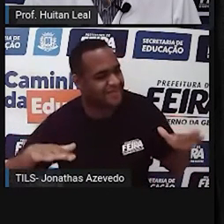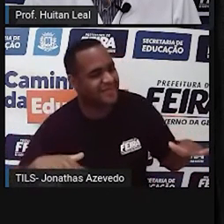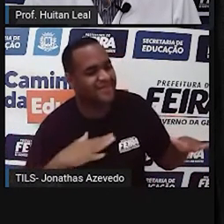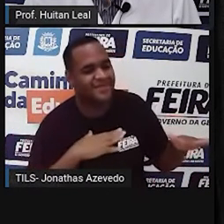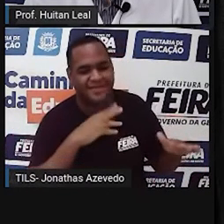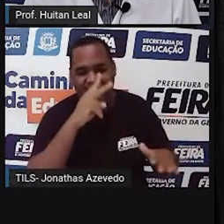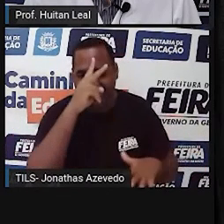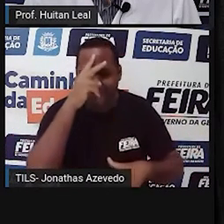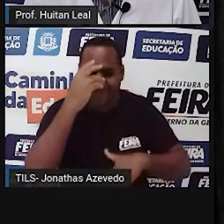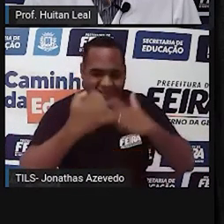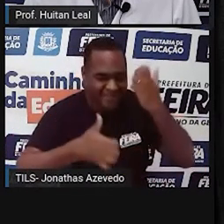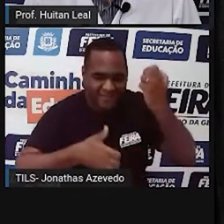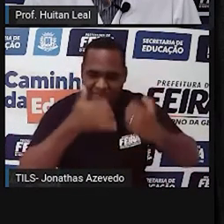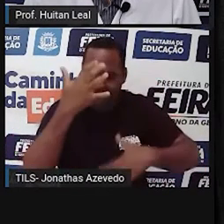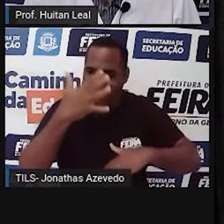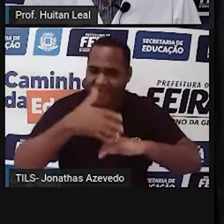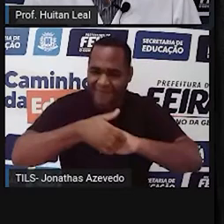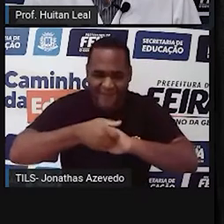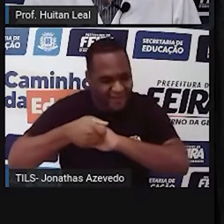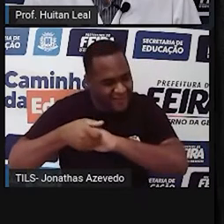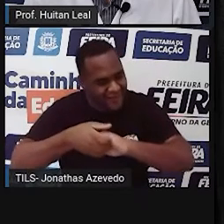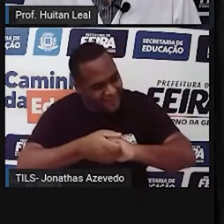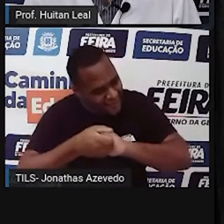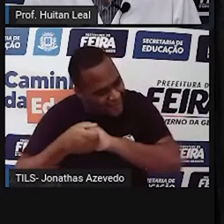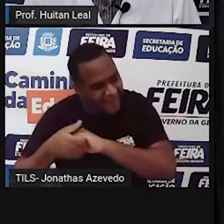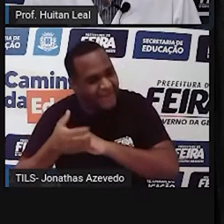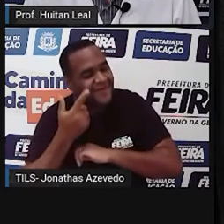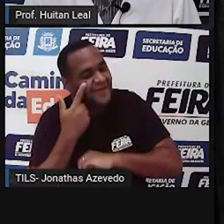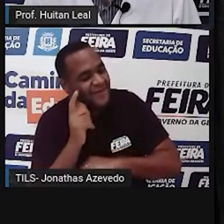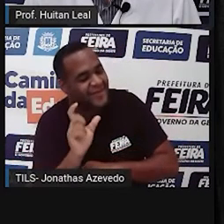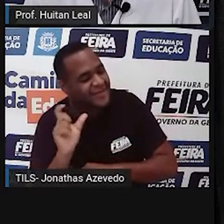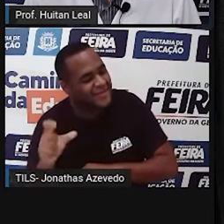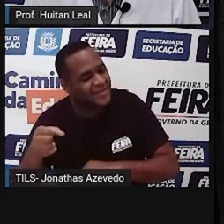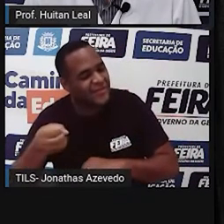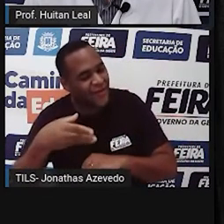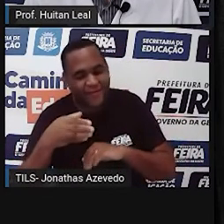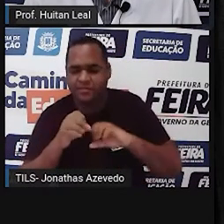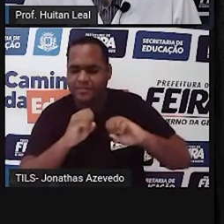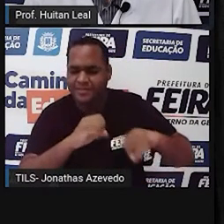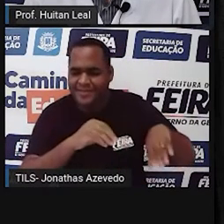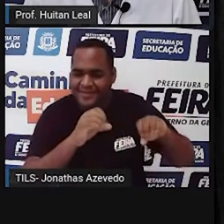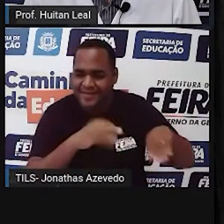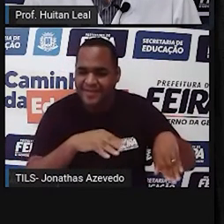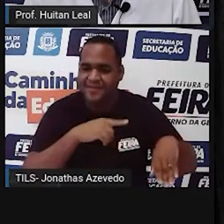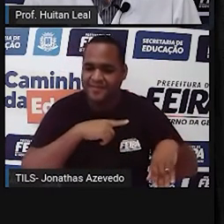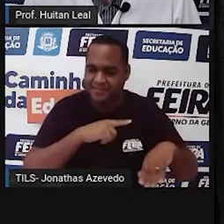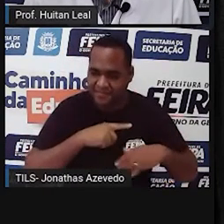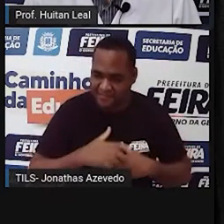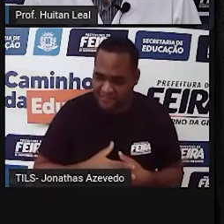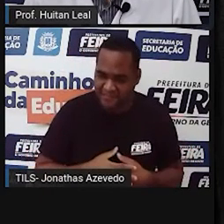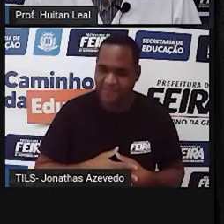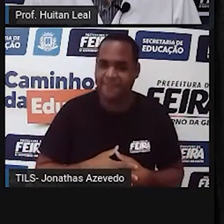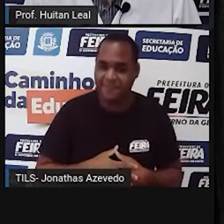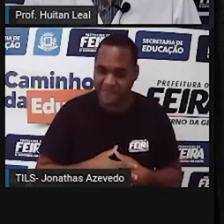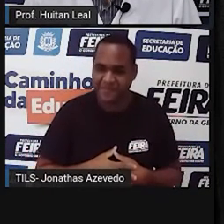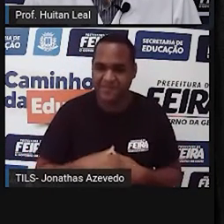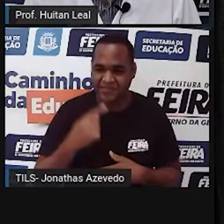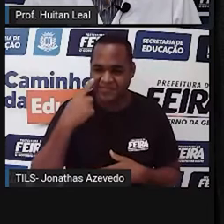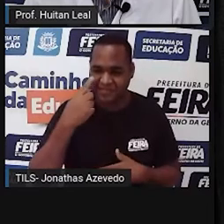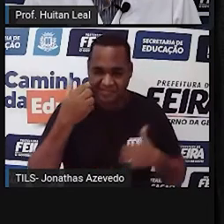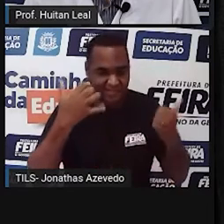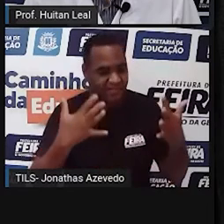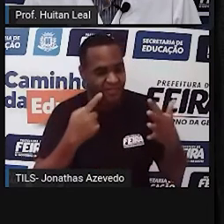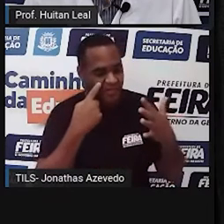histórias, puxam a mão e lhe ensinam palavras novas. Refletido por esse